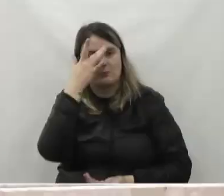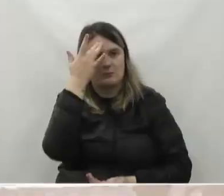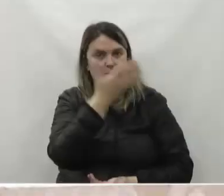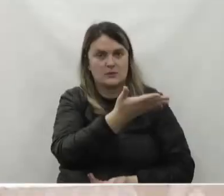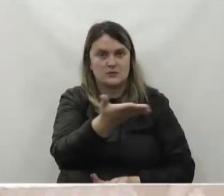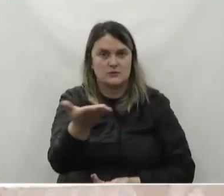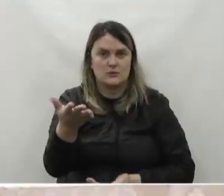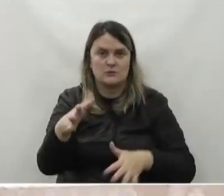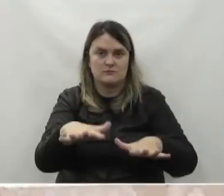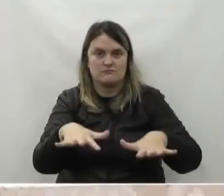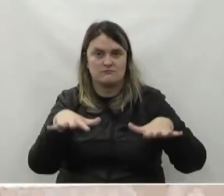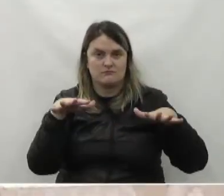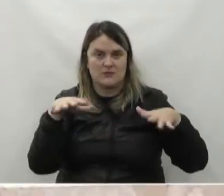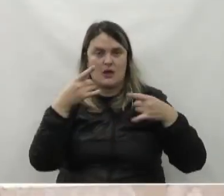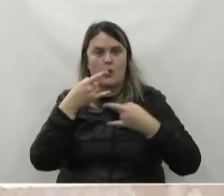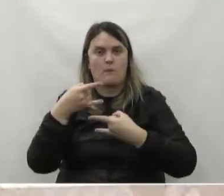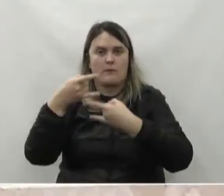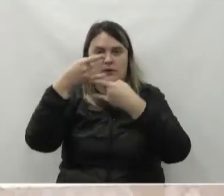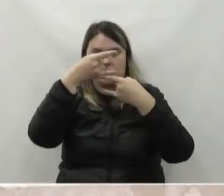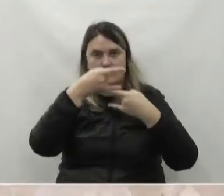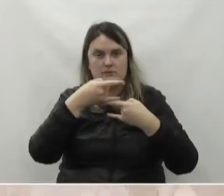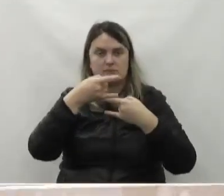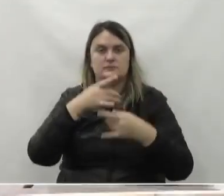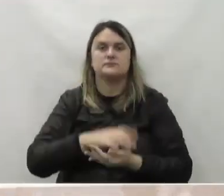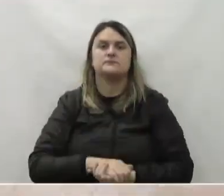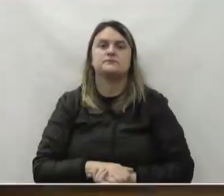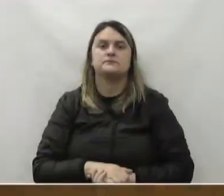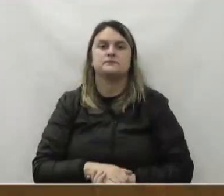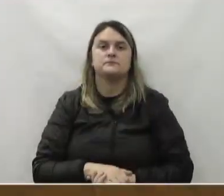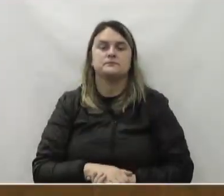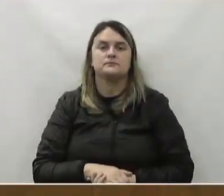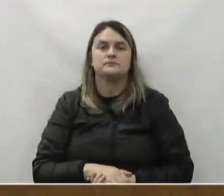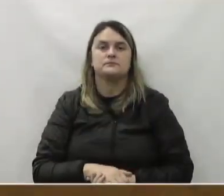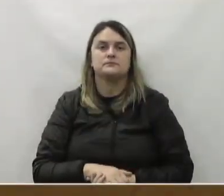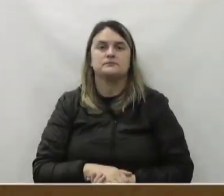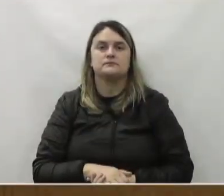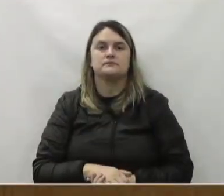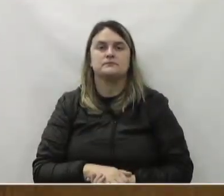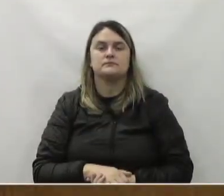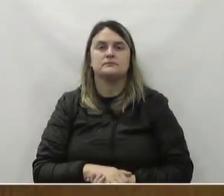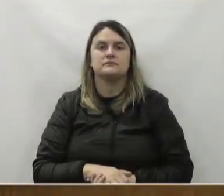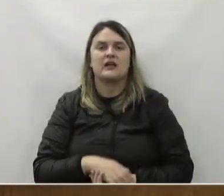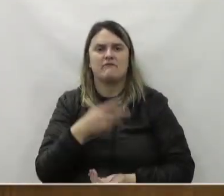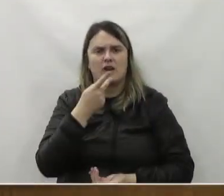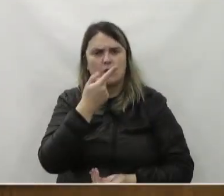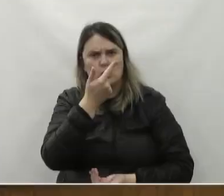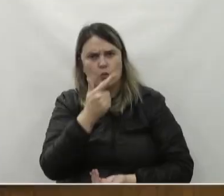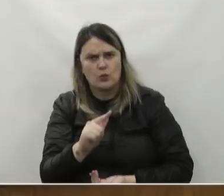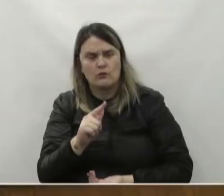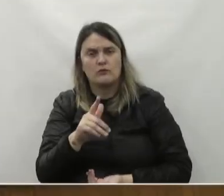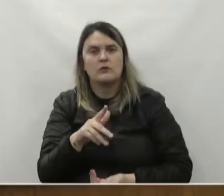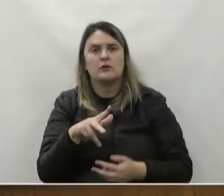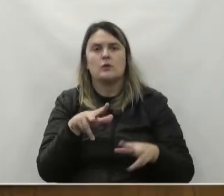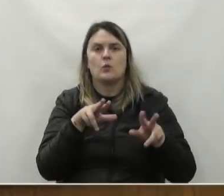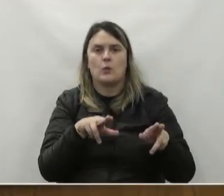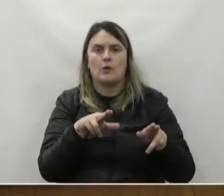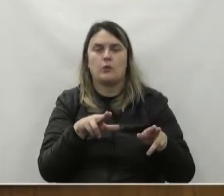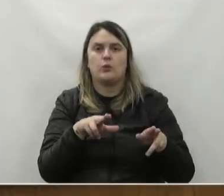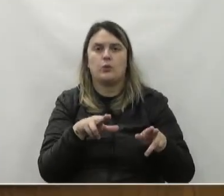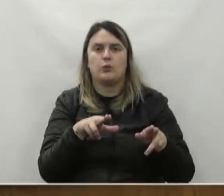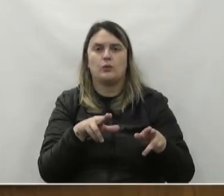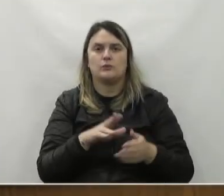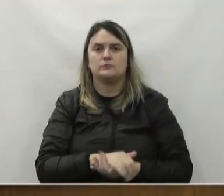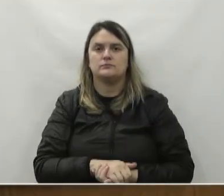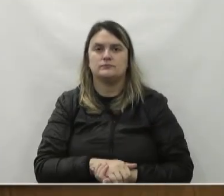nos escutam e presentes aqui. Eu queria só reforçar, que nem o chefe